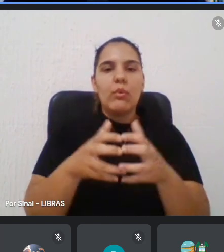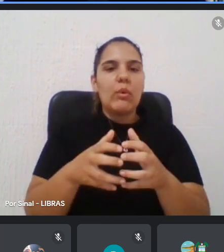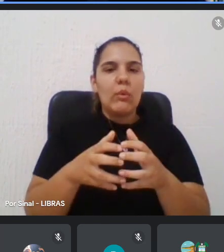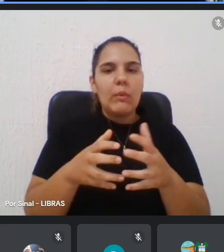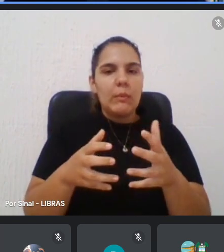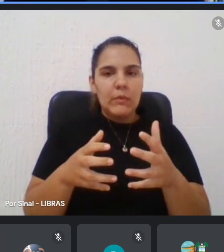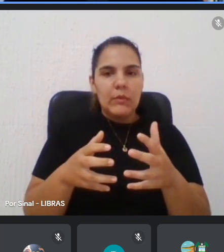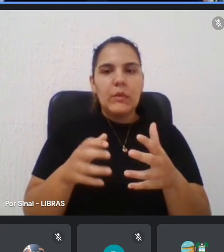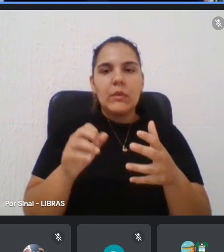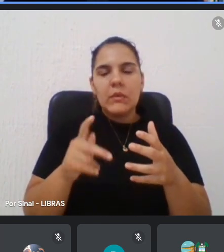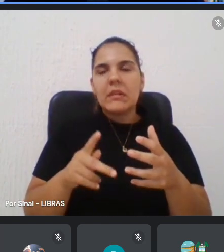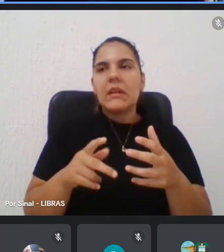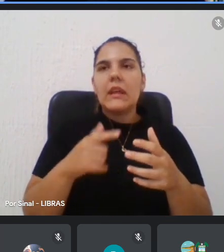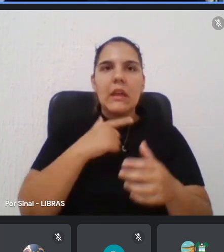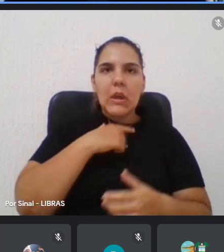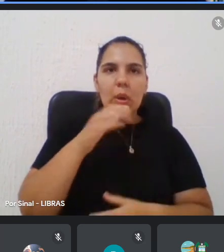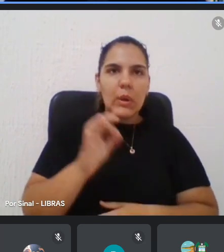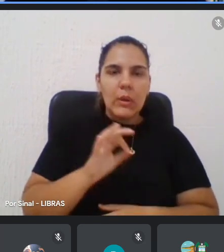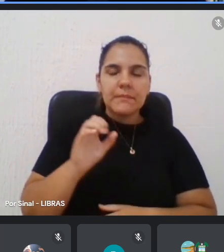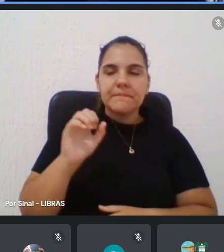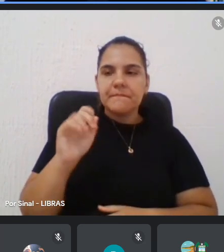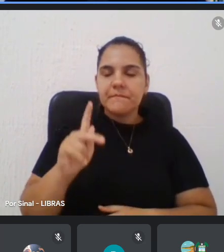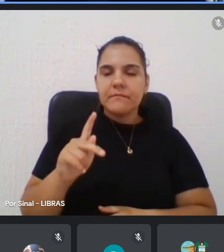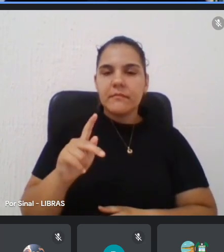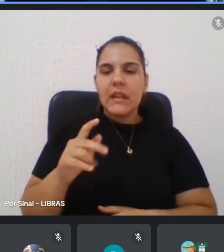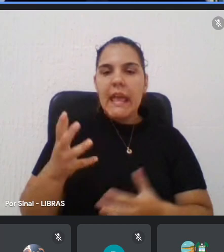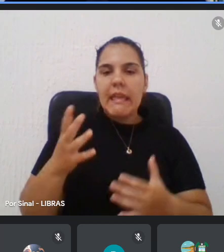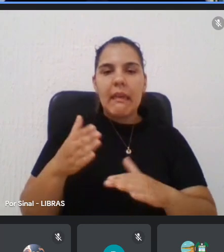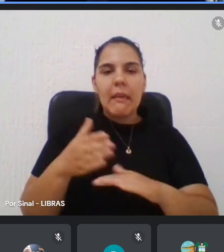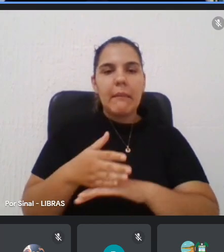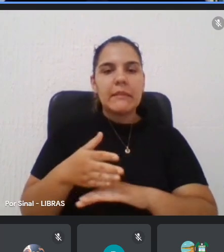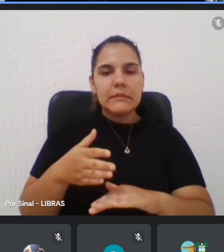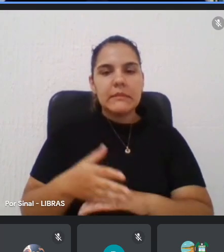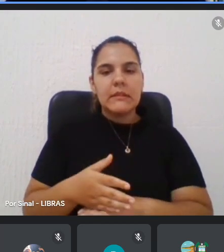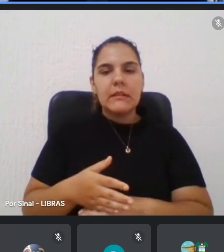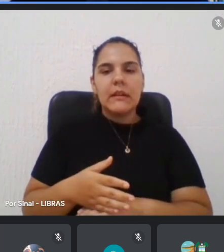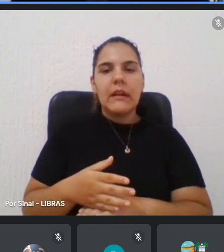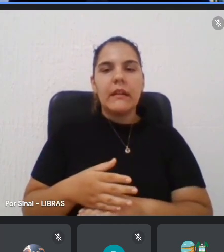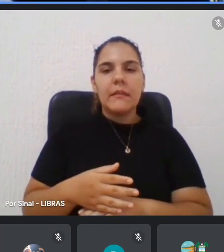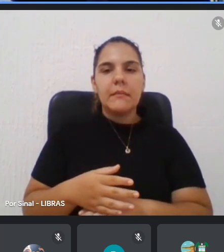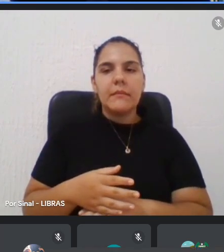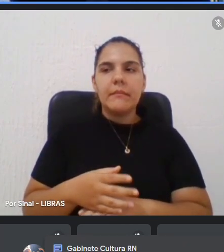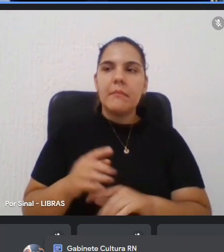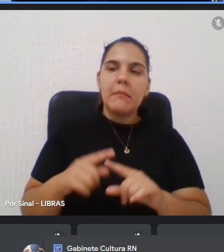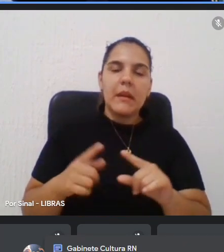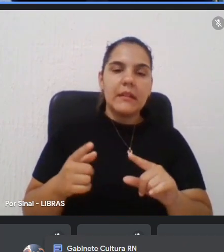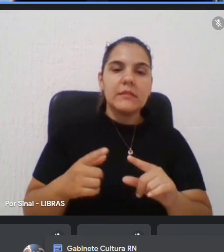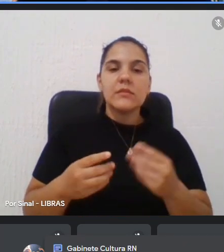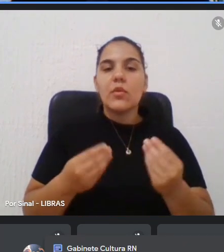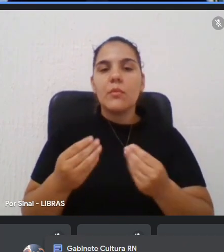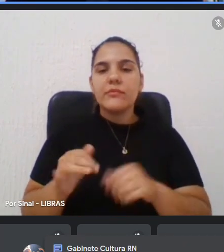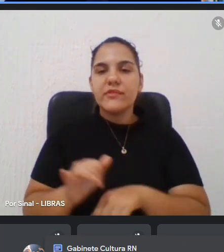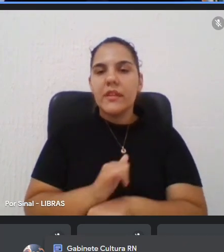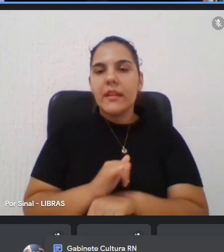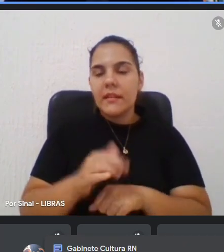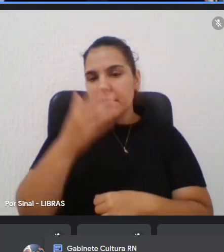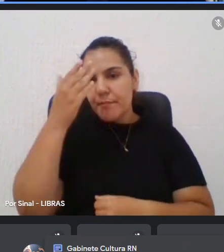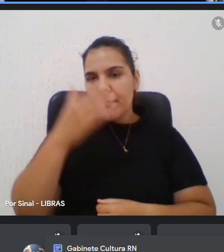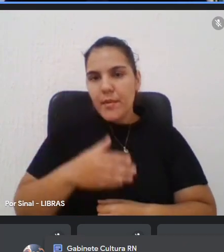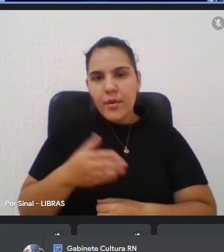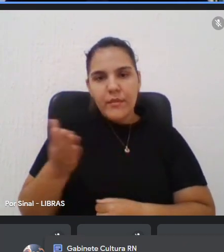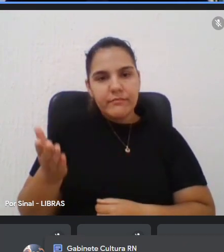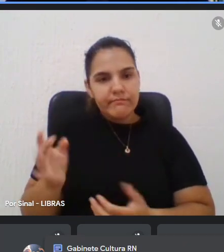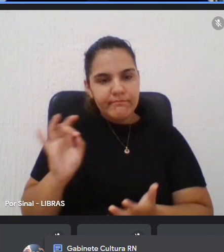específico, e queiram acessar através das cotas, então, quais são os mecanismos que a gente está